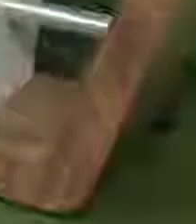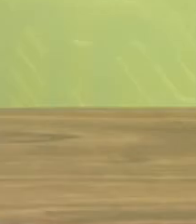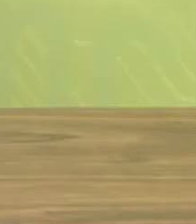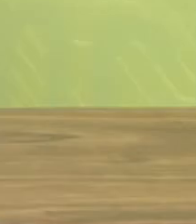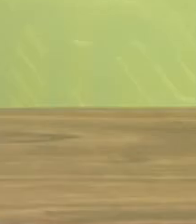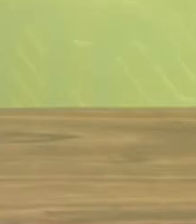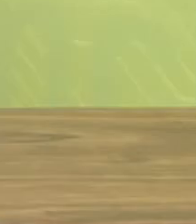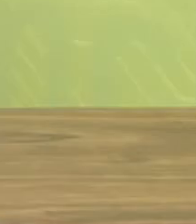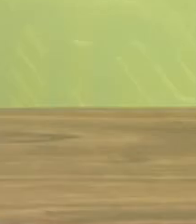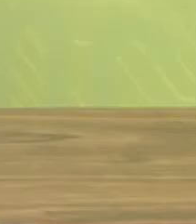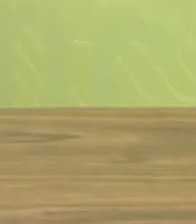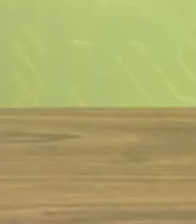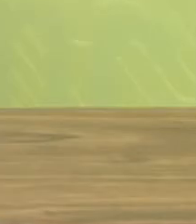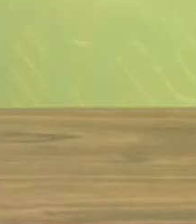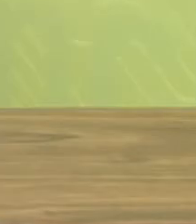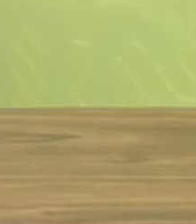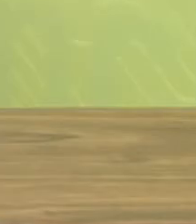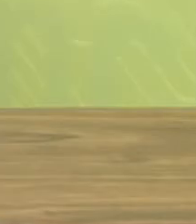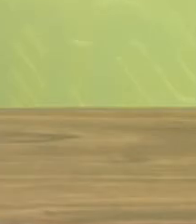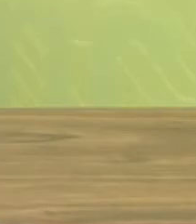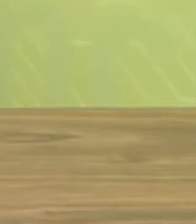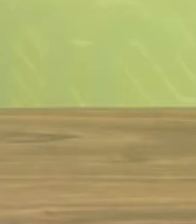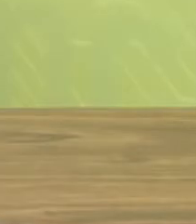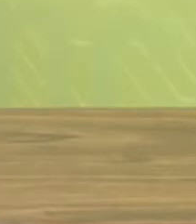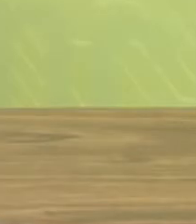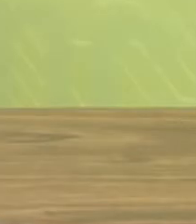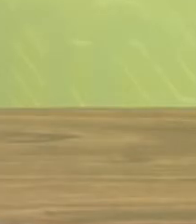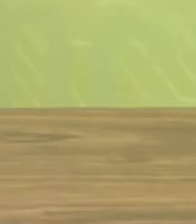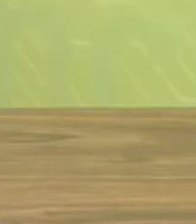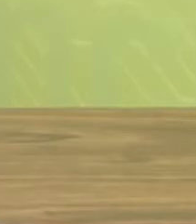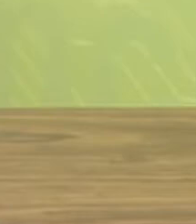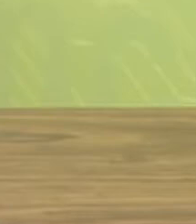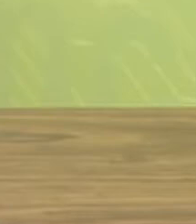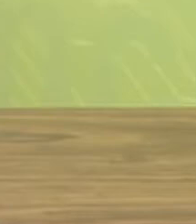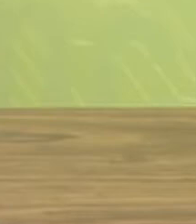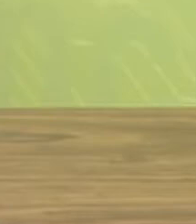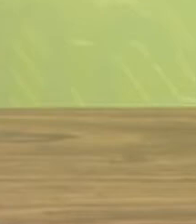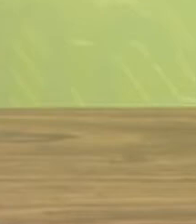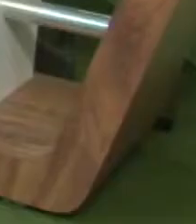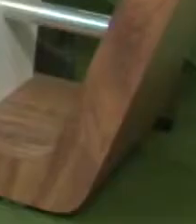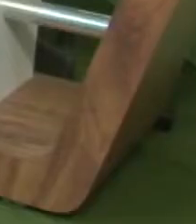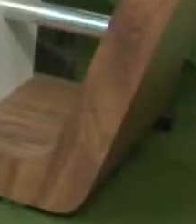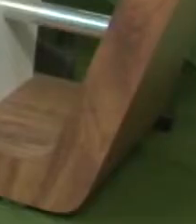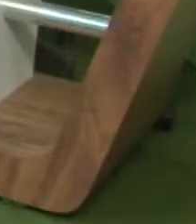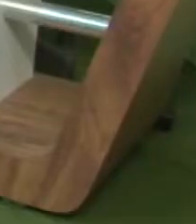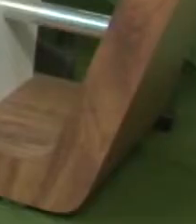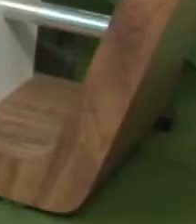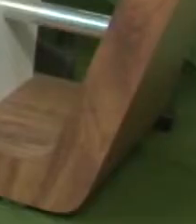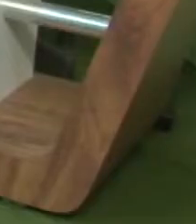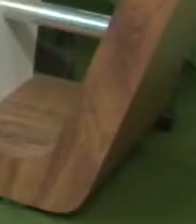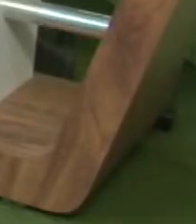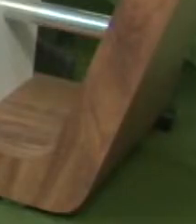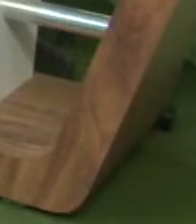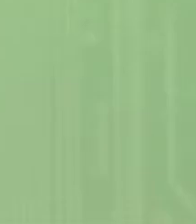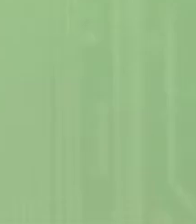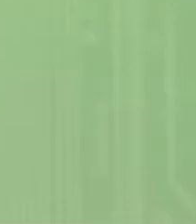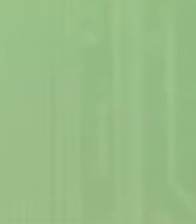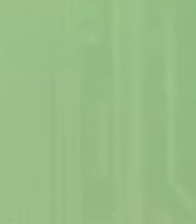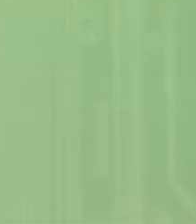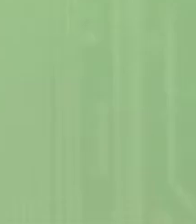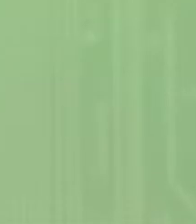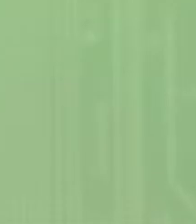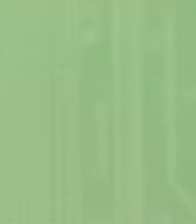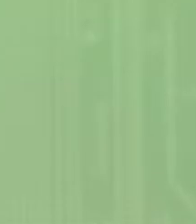Boa noite, pessoal. Bem-vindos a mais uma aula. Então, essa é a disciplina de análise de risco e de crédito, teleaula 04.